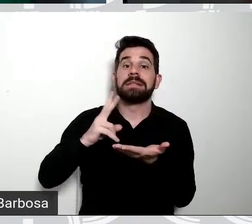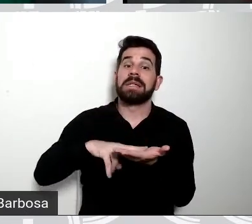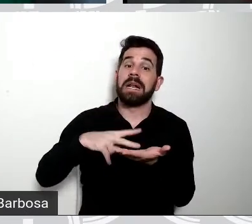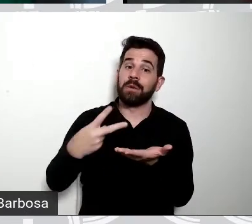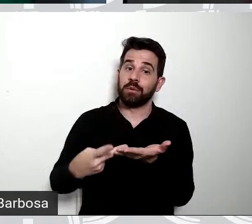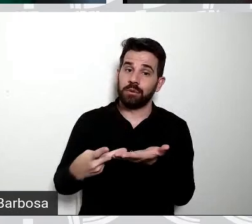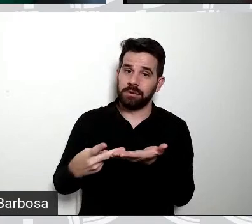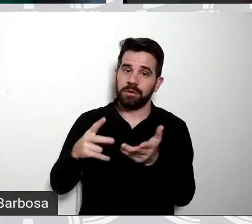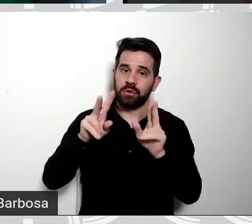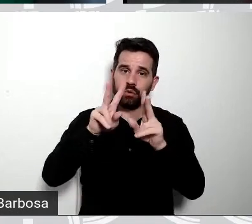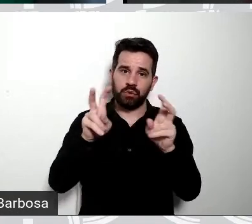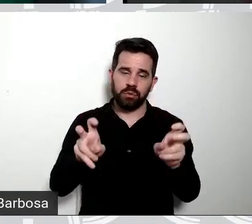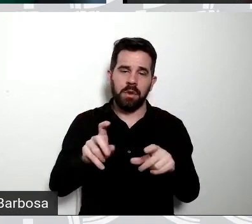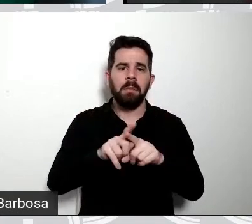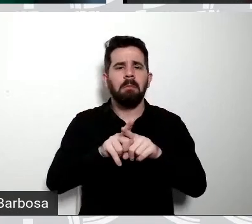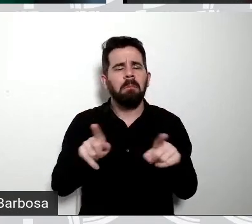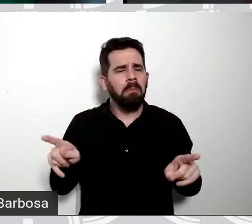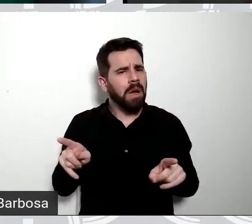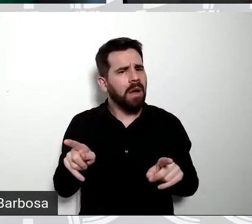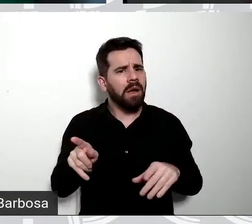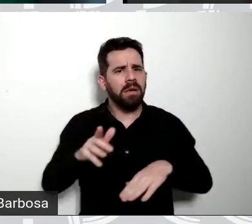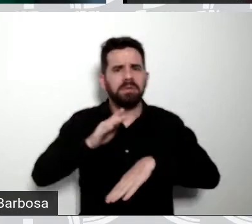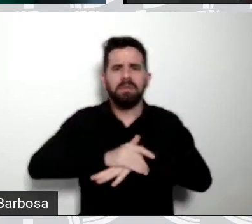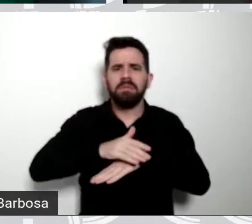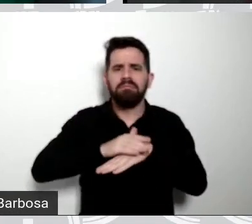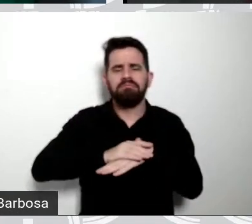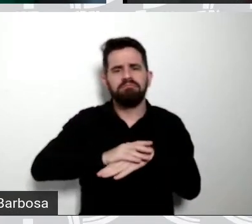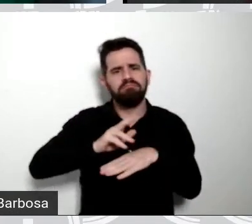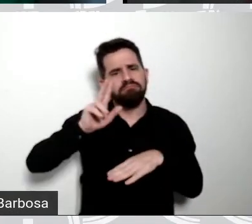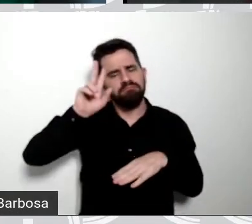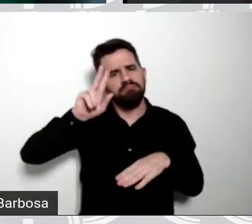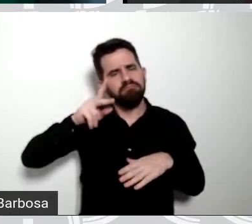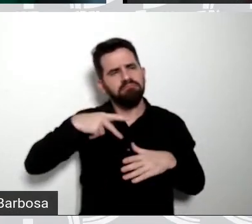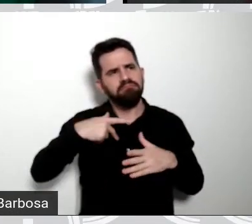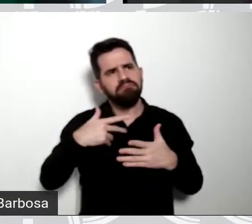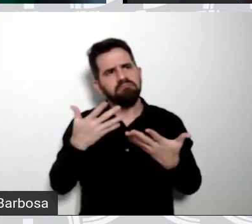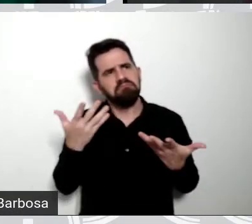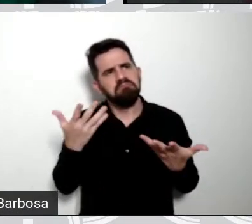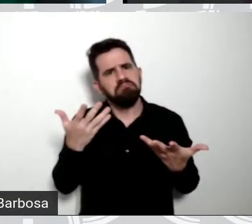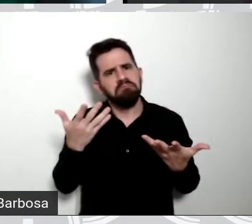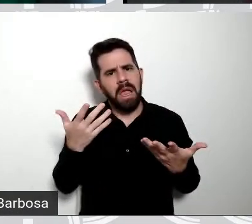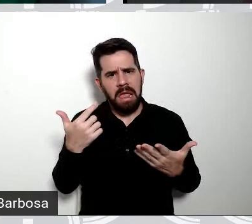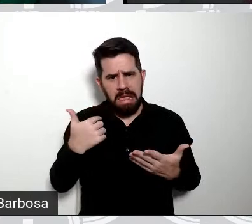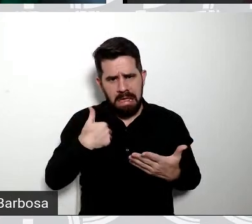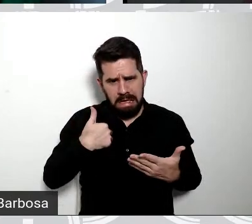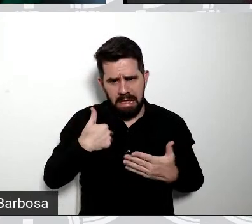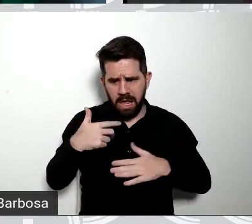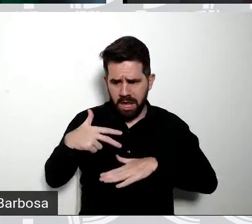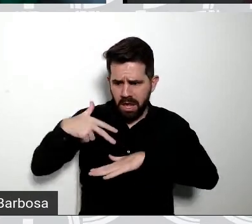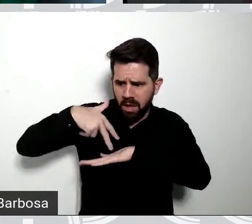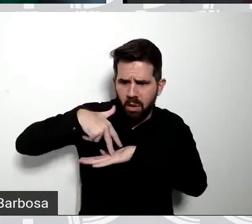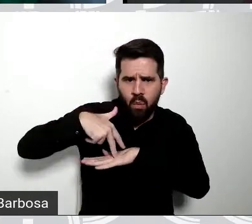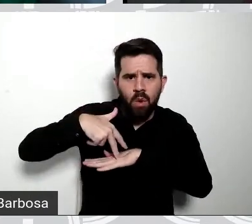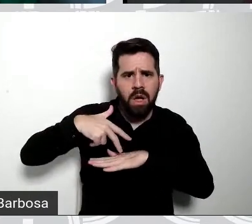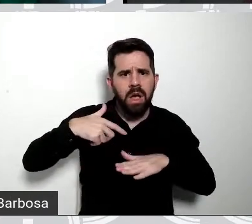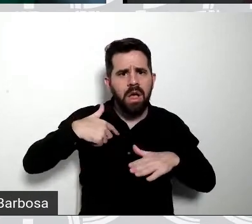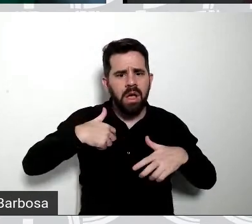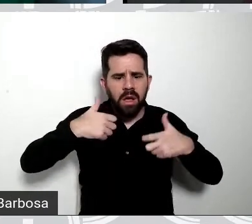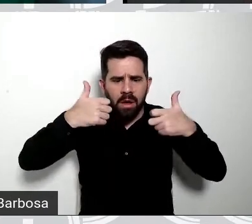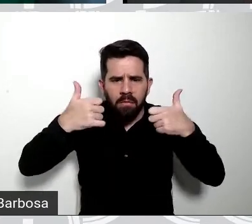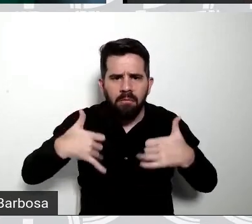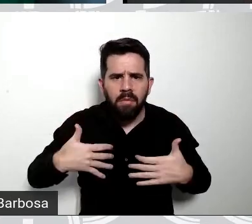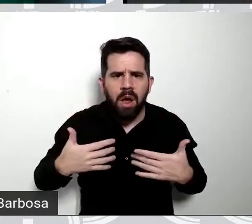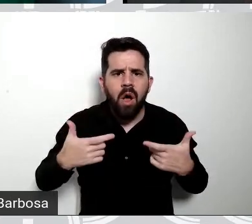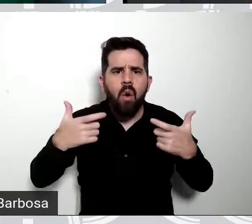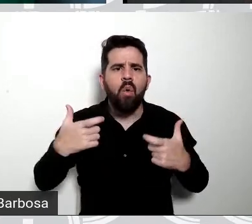no autoquestionamento, né? E de discutir qual é o meu lugar de fala, qual é o meu locus de enunciação, a partir de que